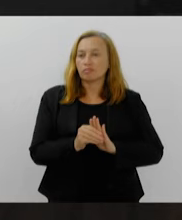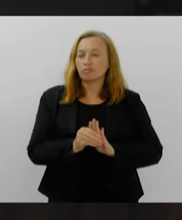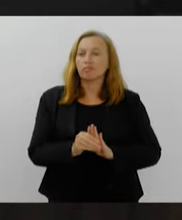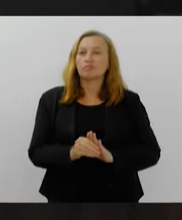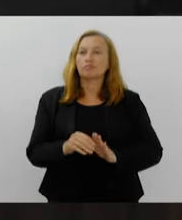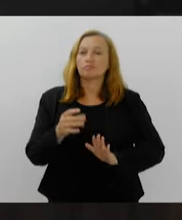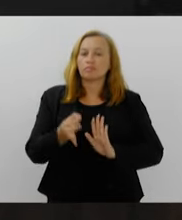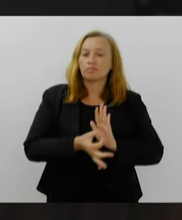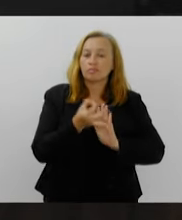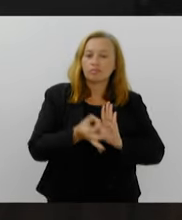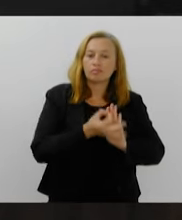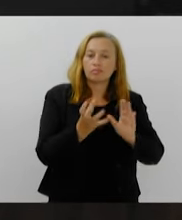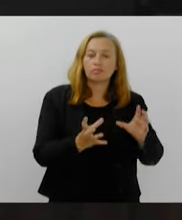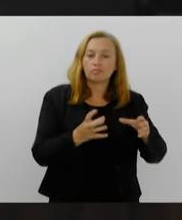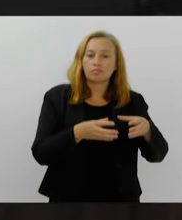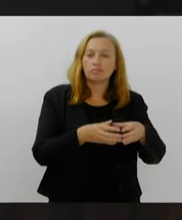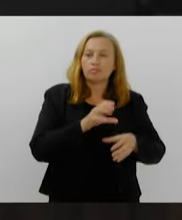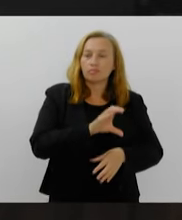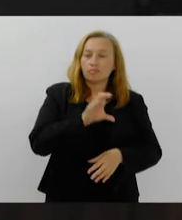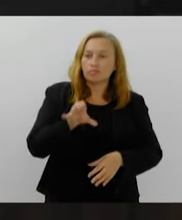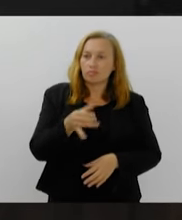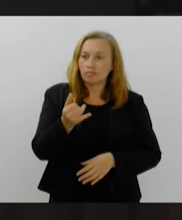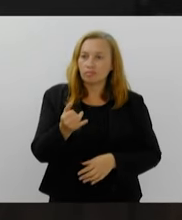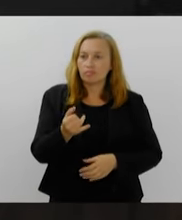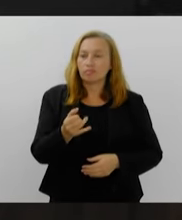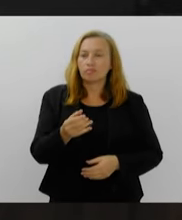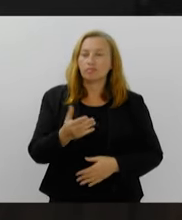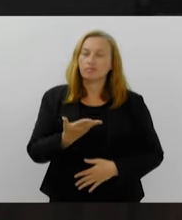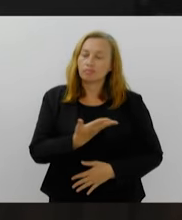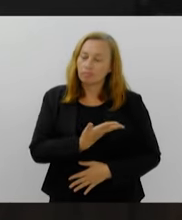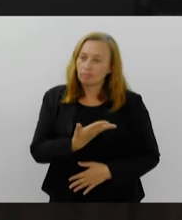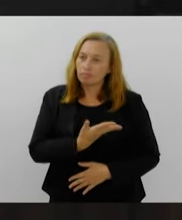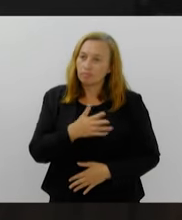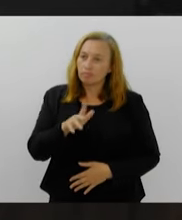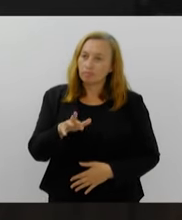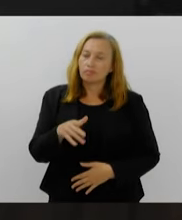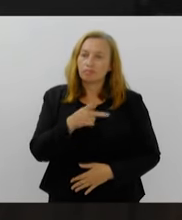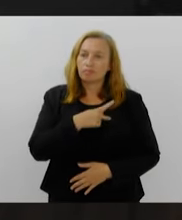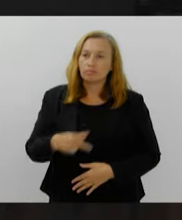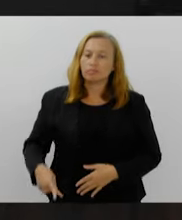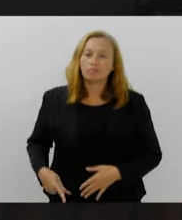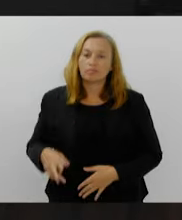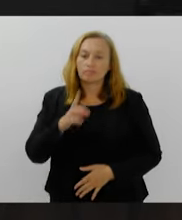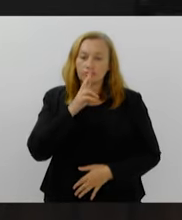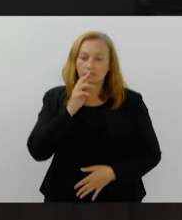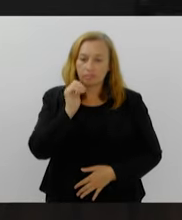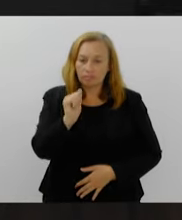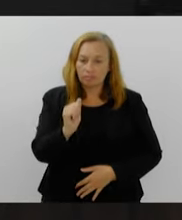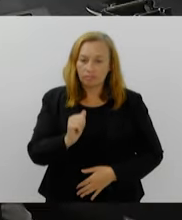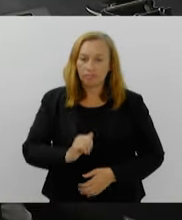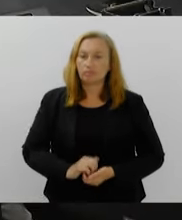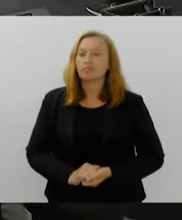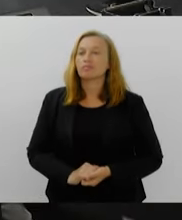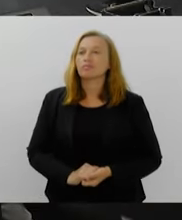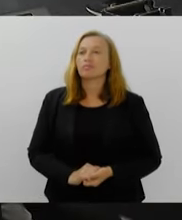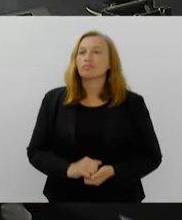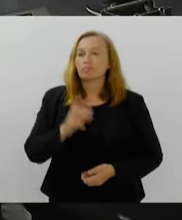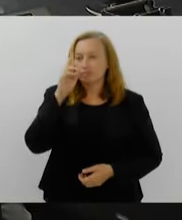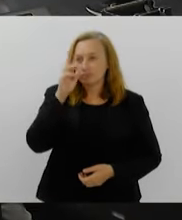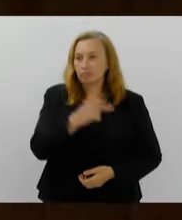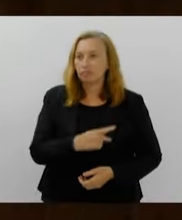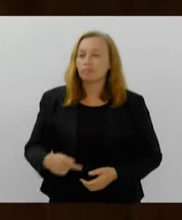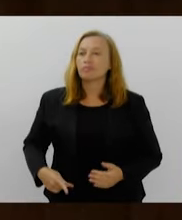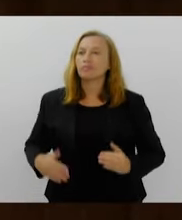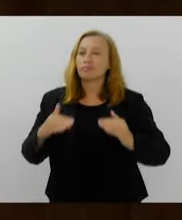emitir parecer pela ccj meu querido irmão Presidente Rodrigo Amorim Presidente o parecer é